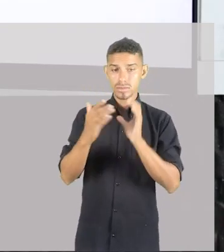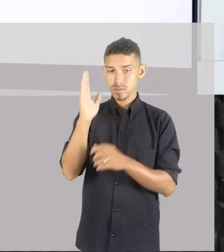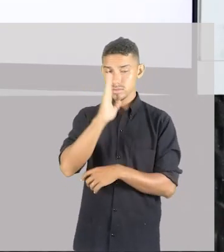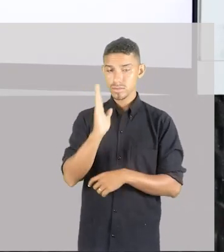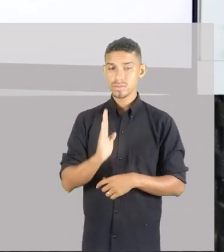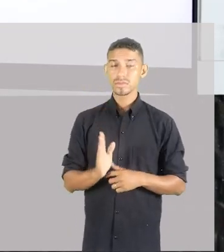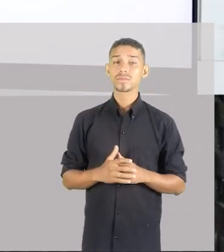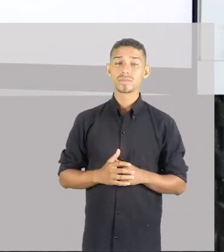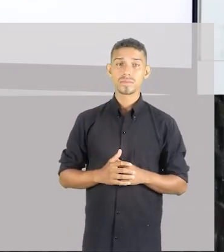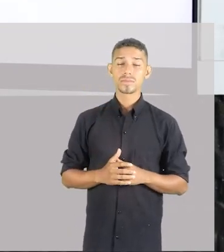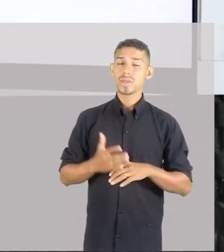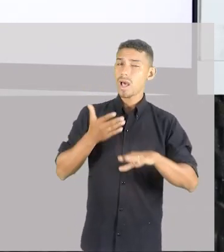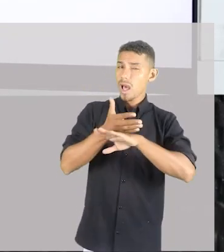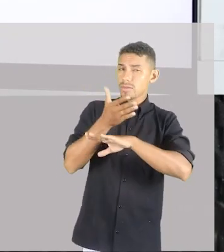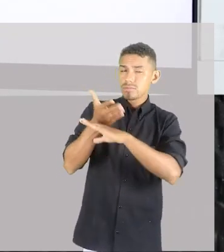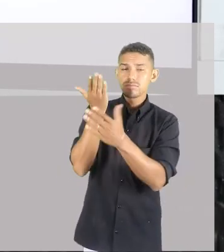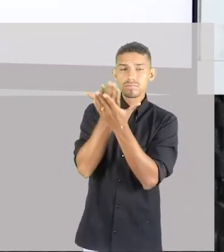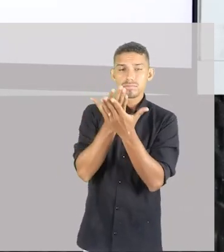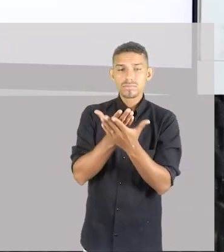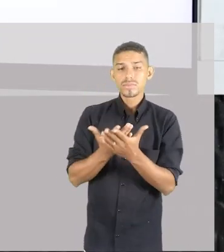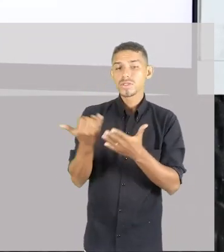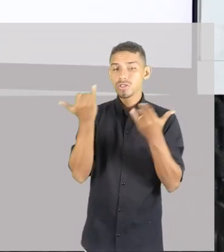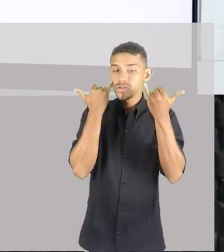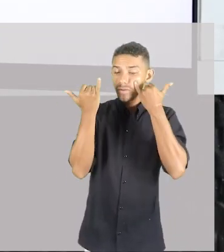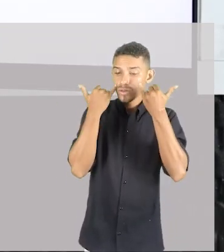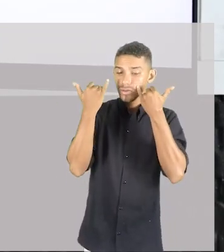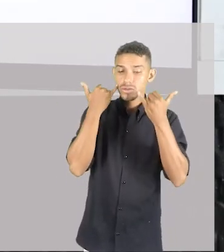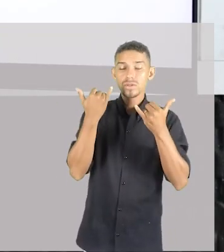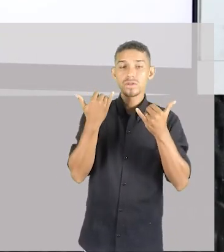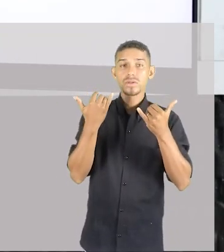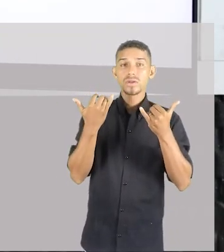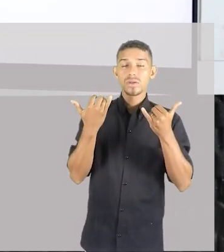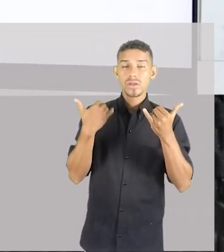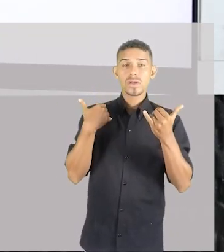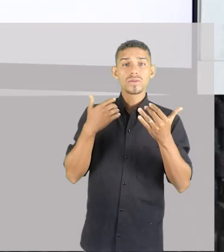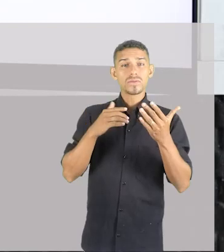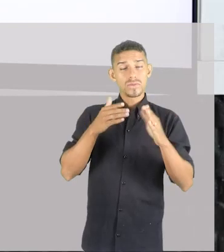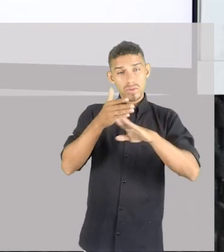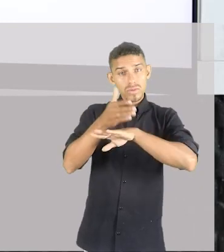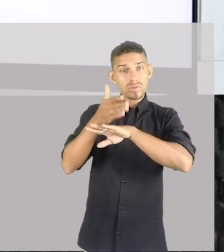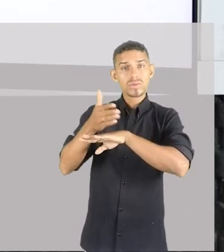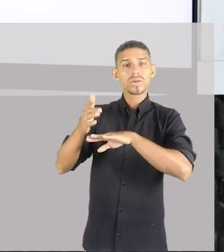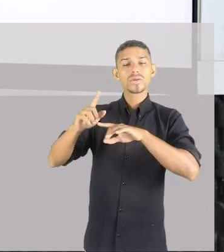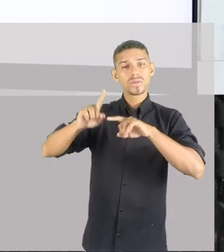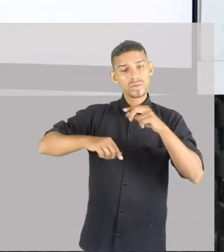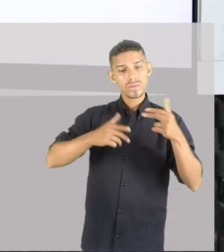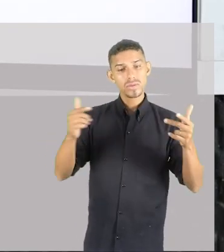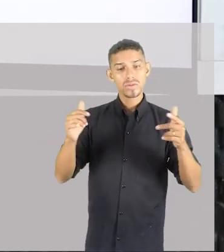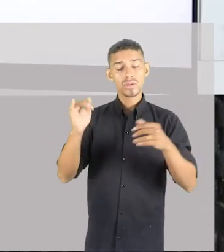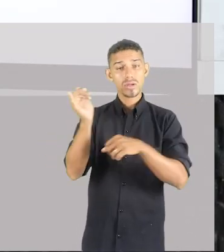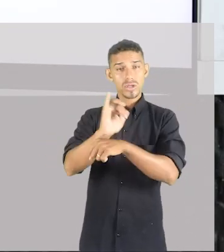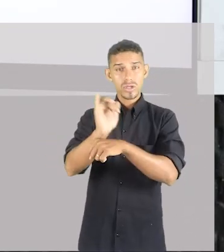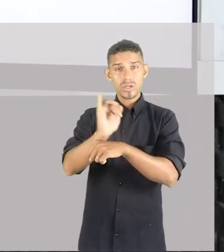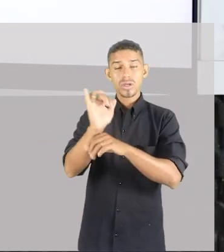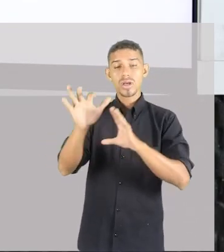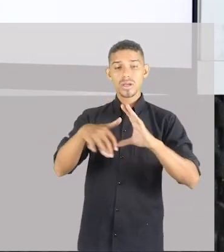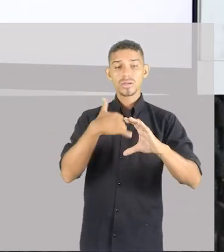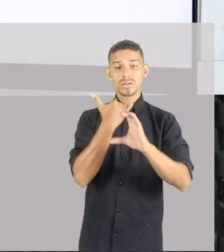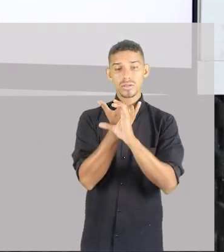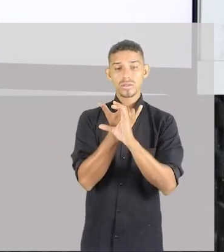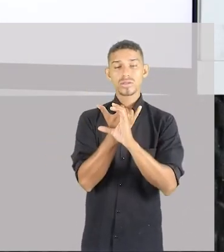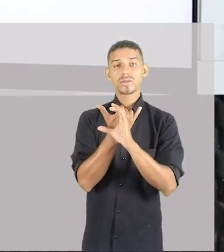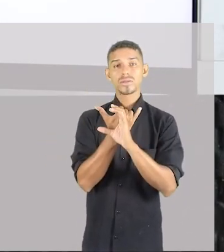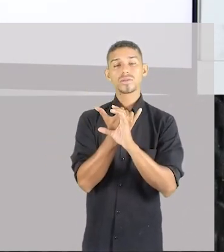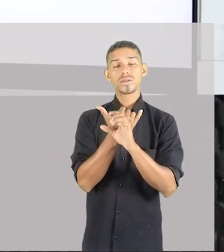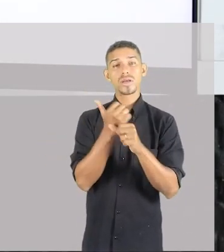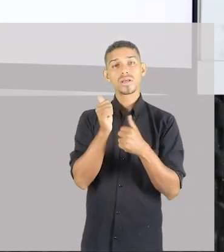seja acessem mais o plano de estudo para informações certo dá uma corrida lá no nosso nosso canal no YouTube plataforma gonçalv